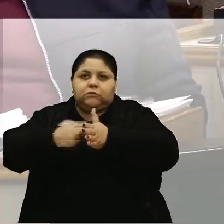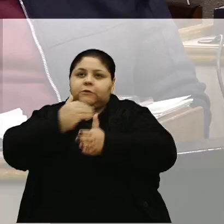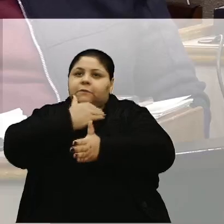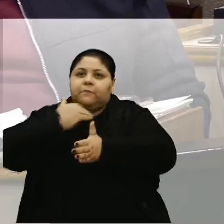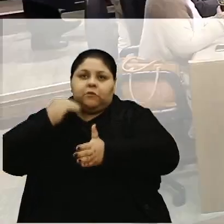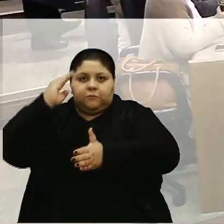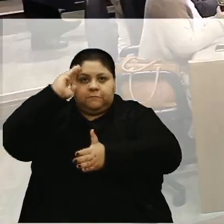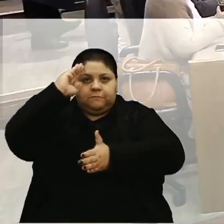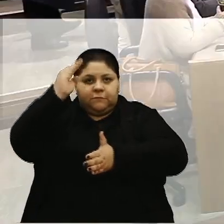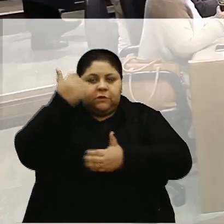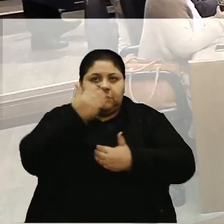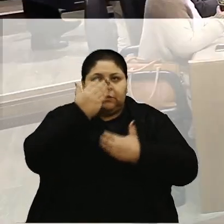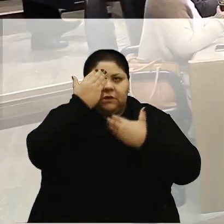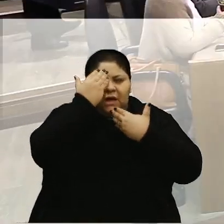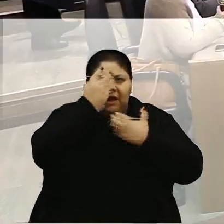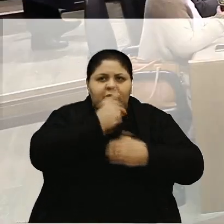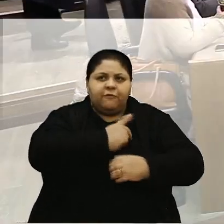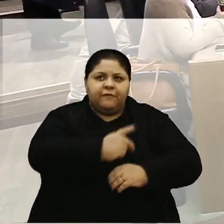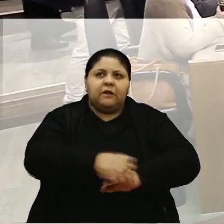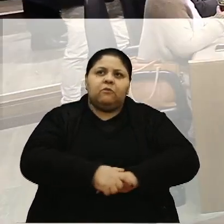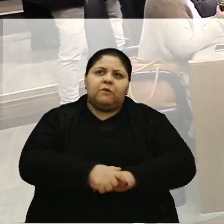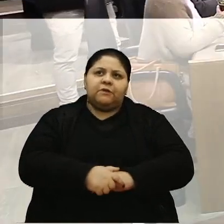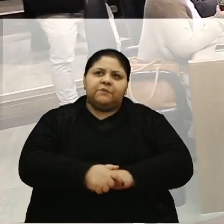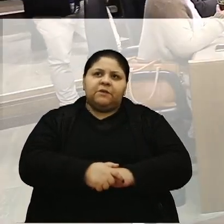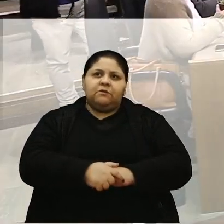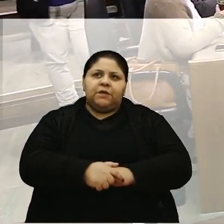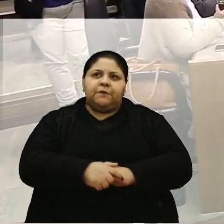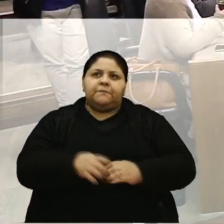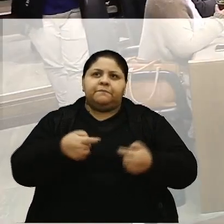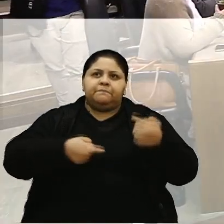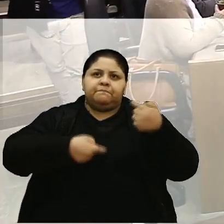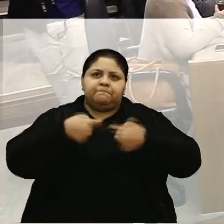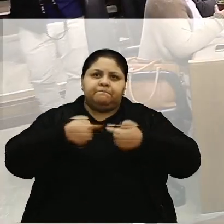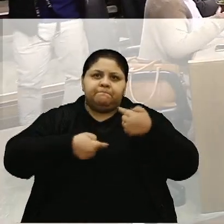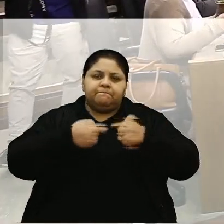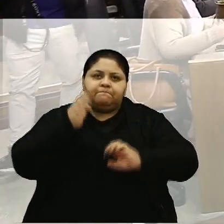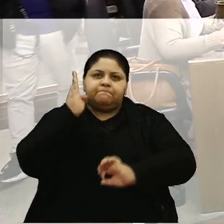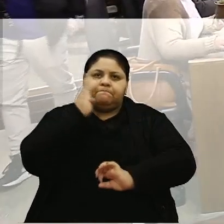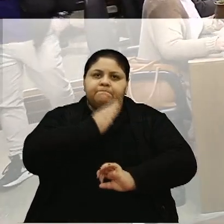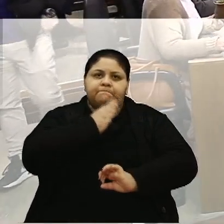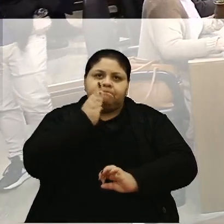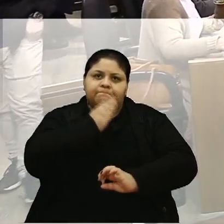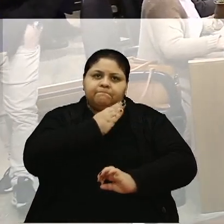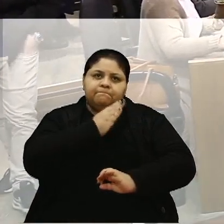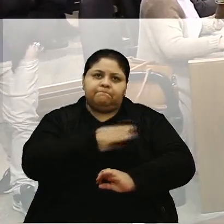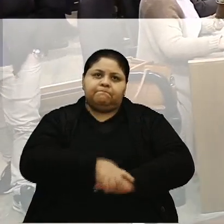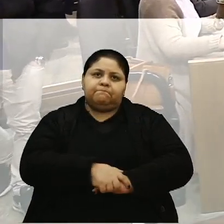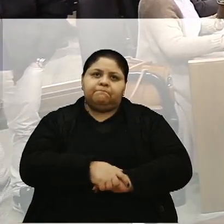Obrigado, presidente. Em discussão, o regime de urgência.